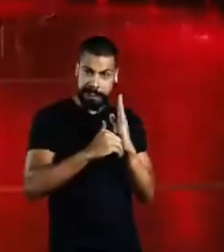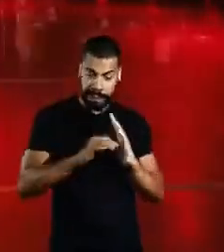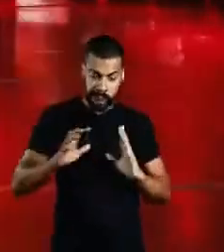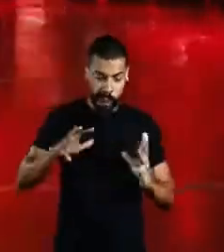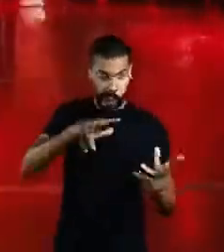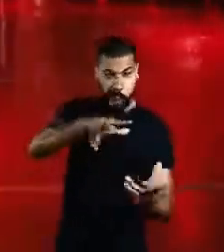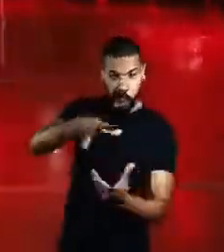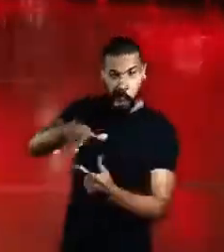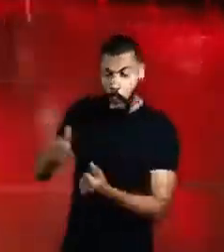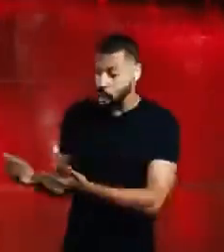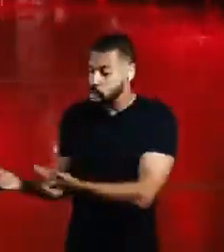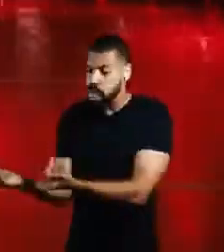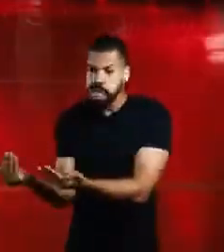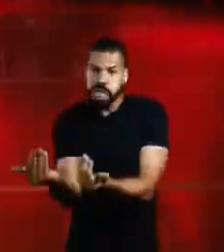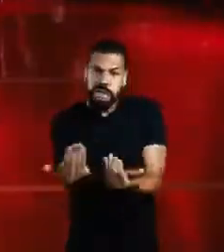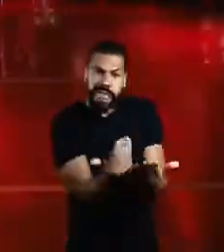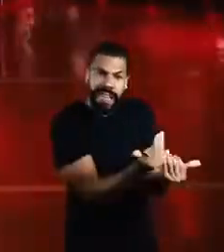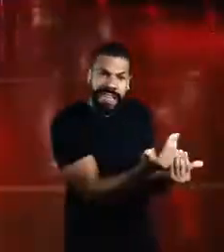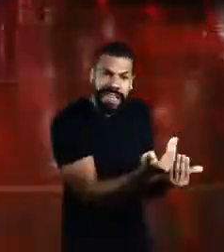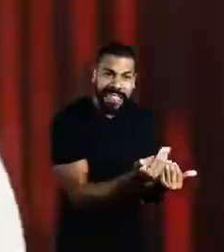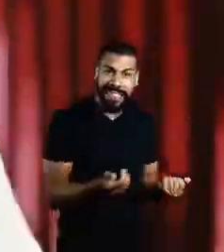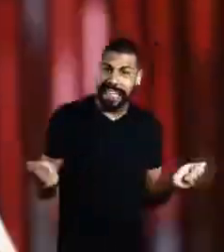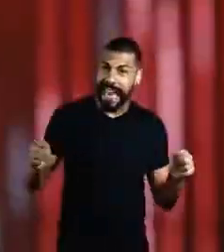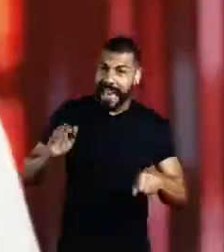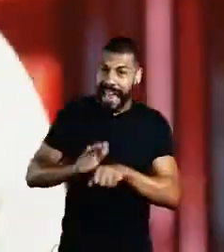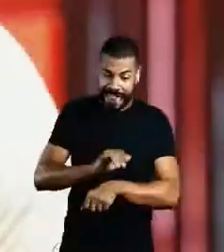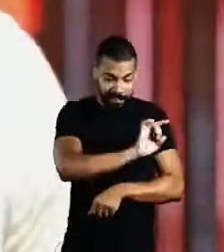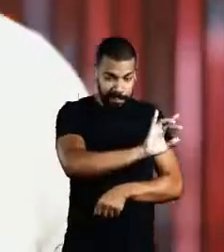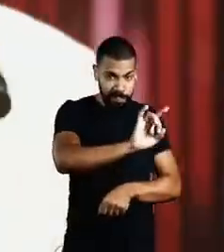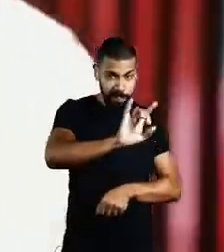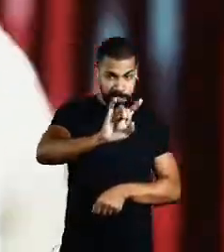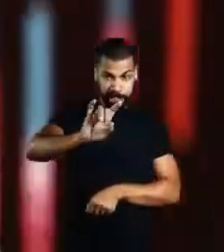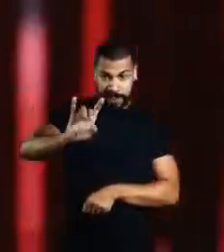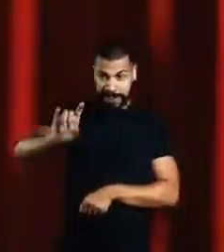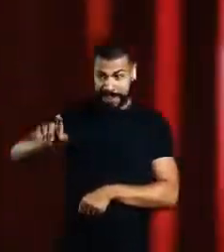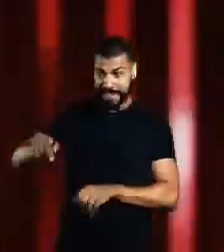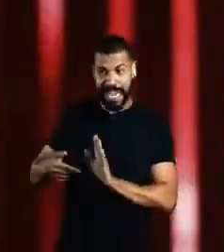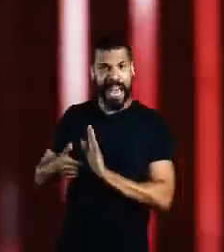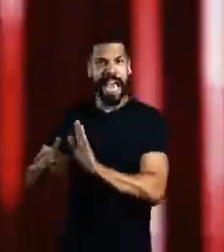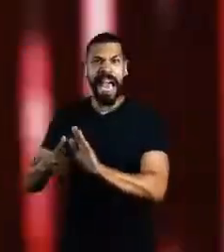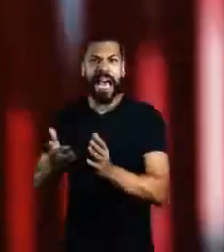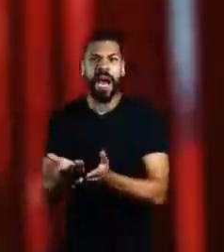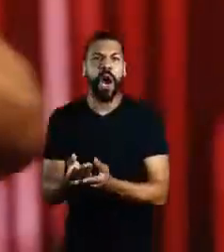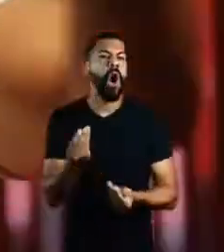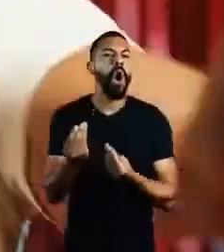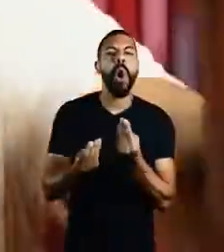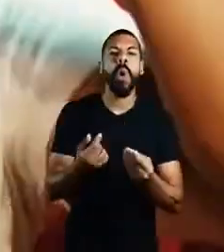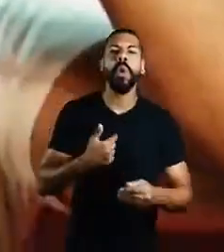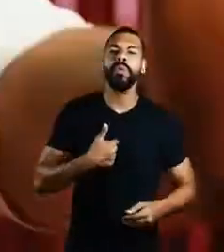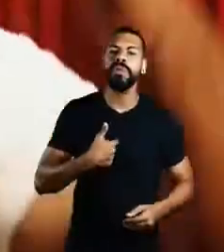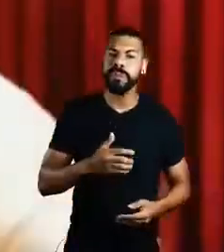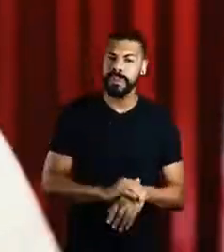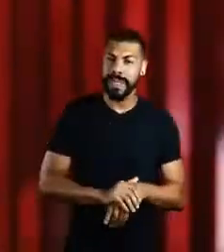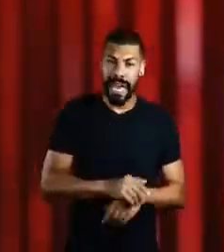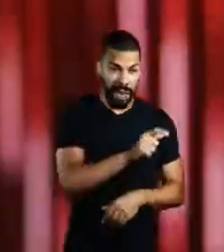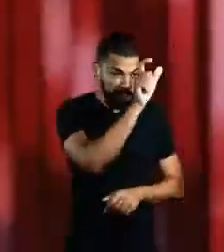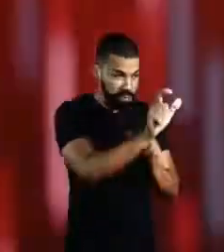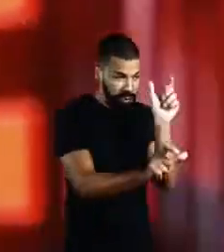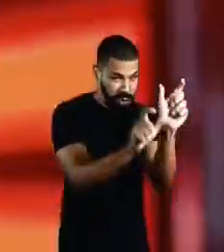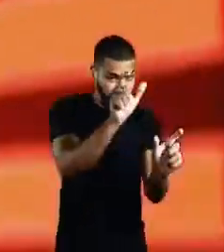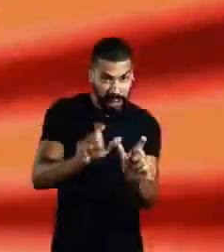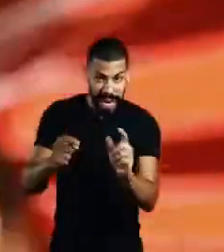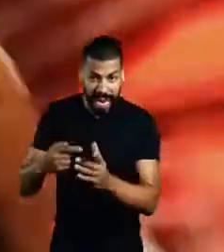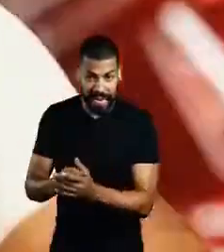um jovem negro assassinado a cada segundo. E aquilo que alegam é preconceito puro. Eu e você somos o alvo, ninguém